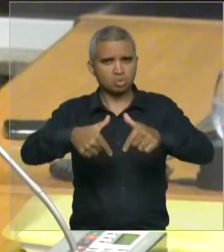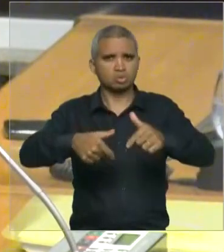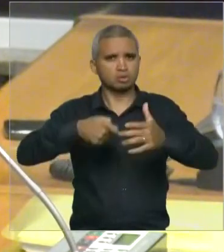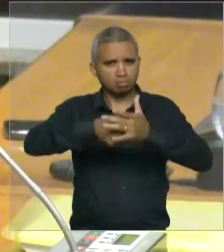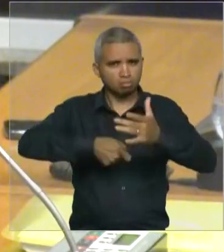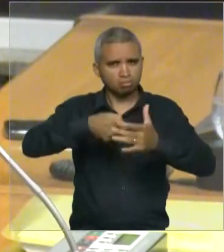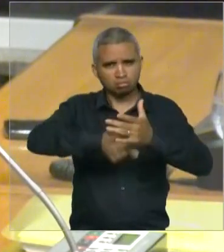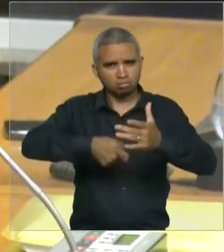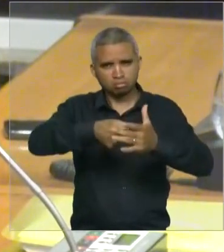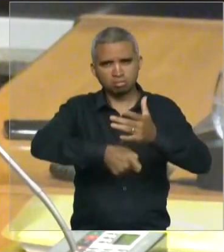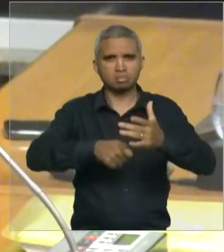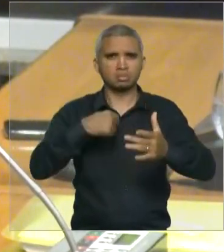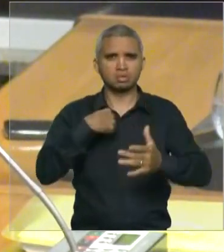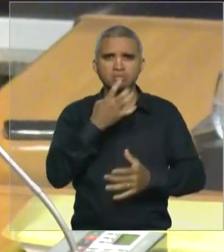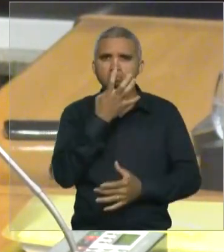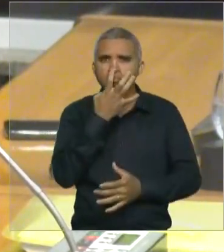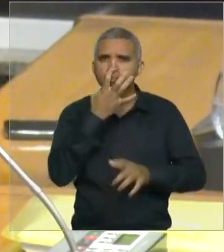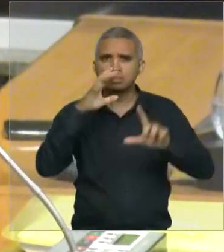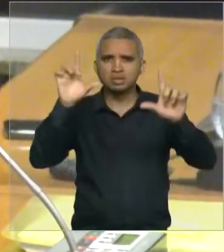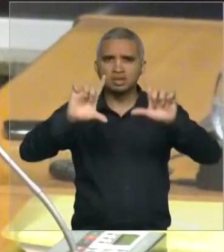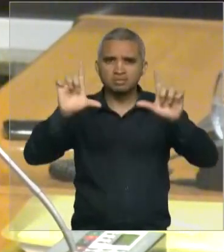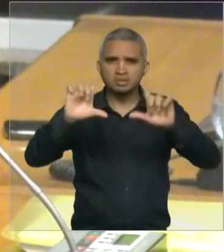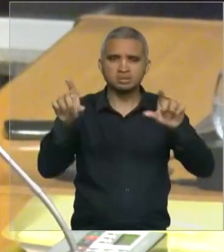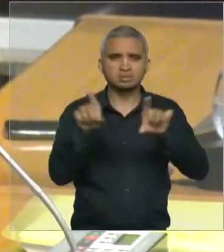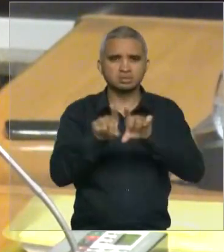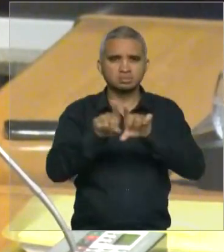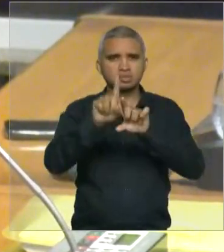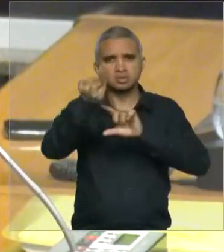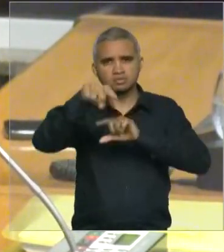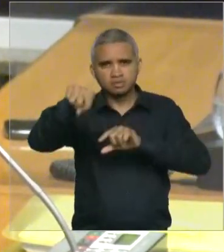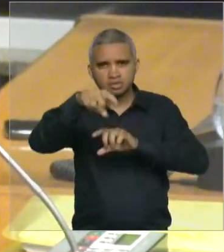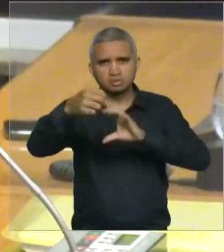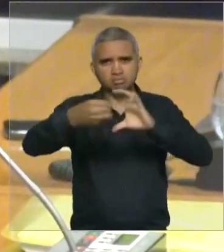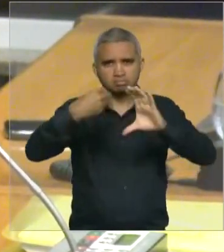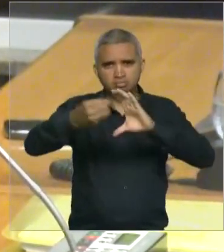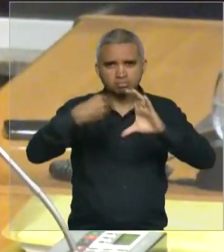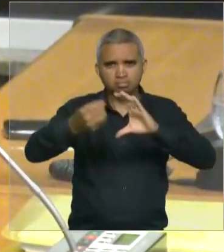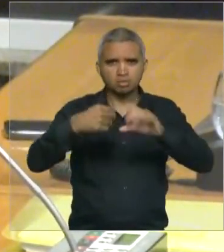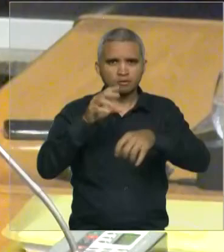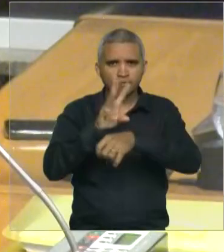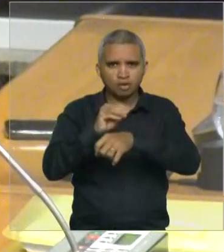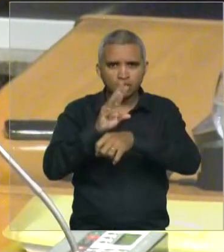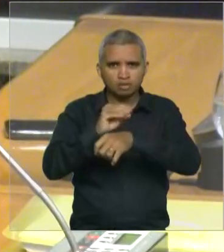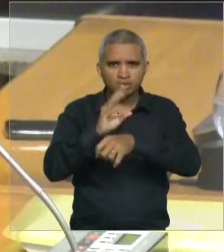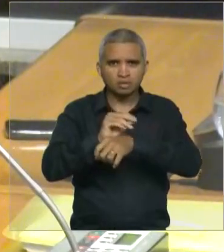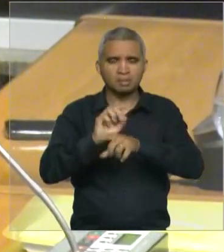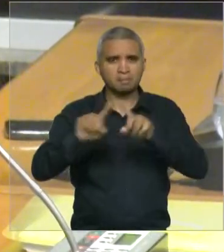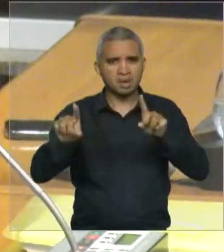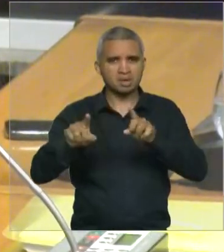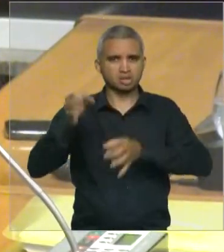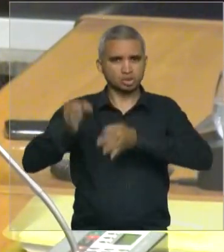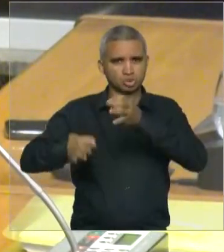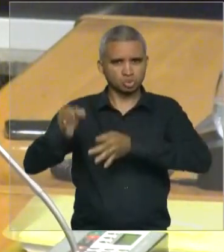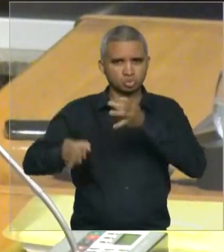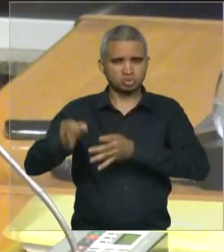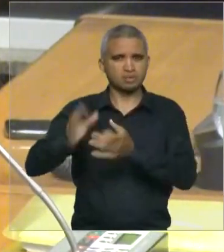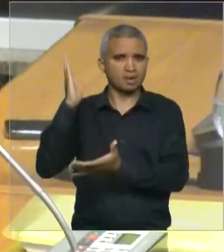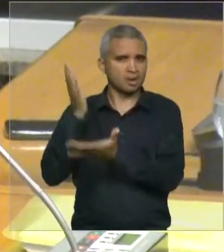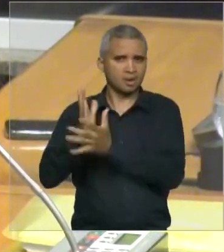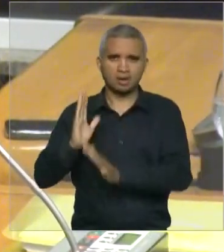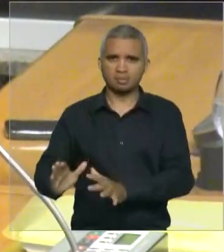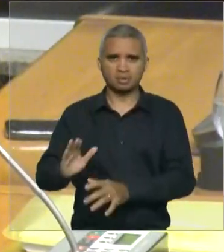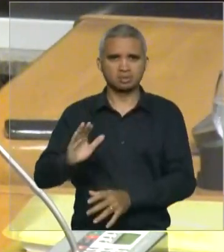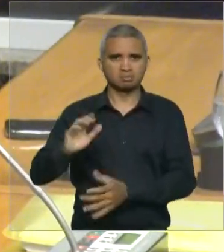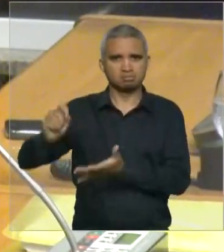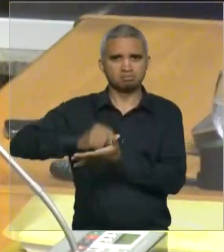vão. Ela será, com certeza, olhada com maior critério. E essa farra de liminares vai parar um pouco. O que me preocupa é que,